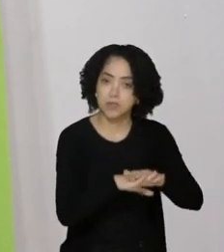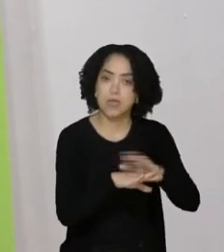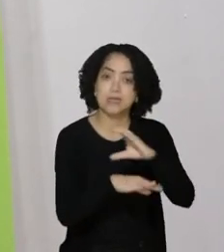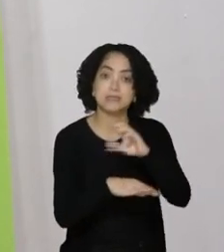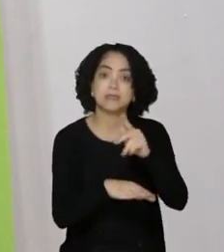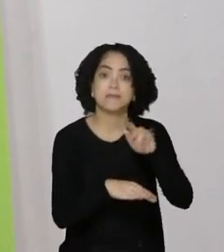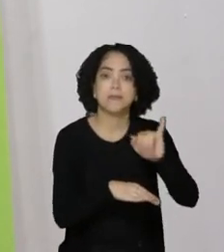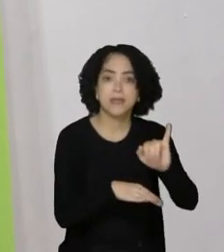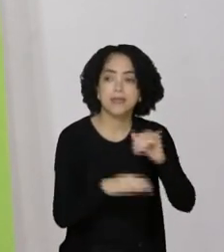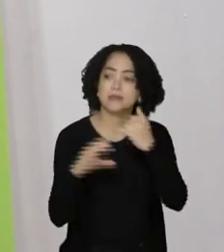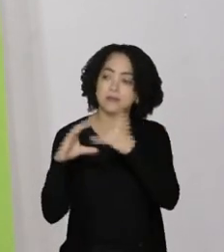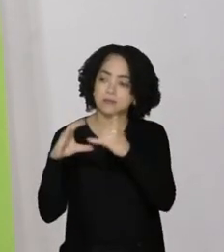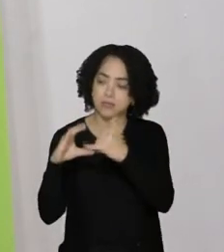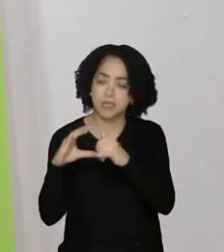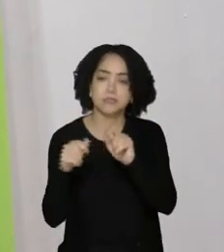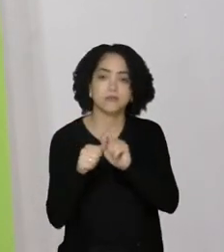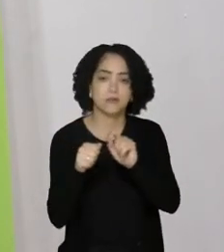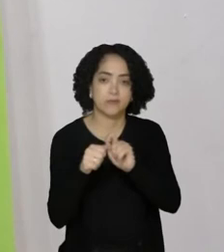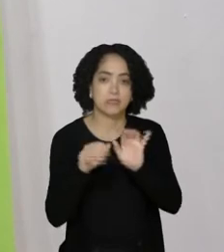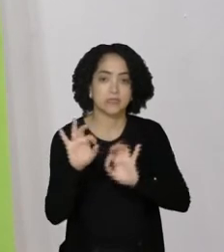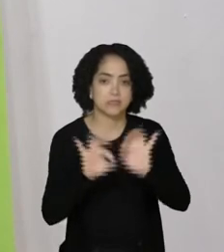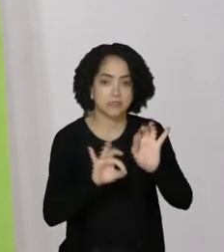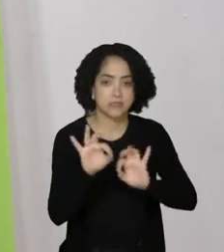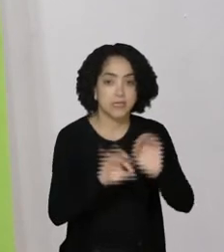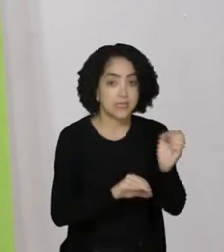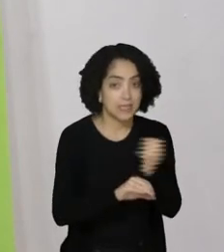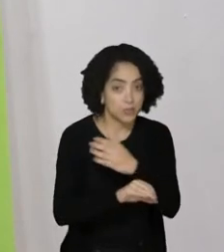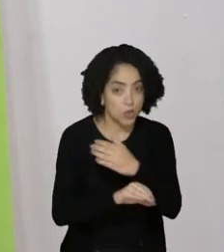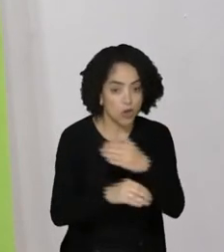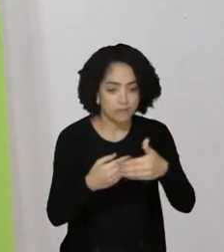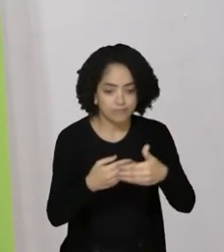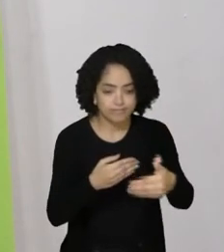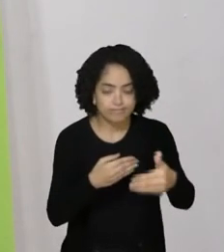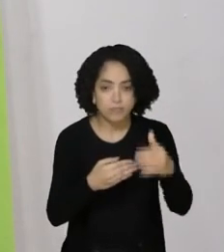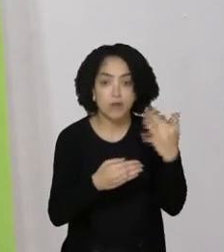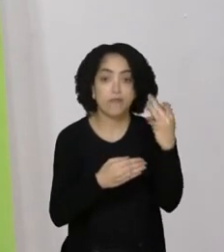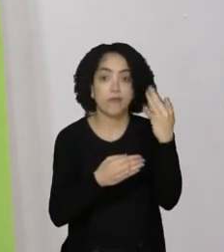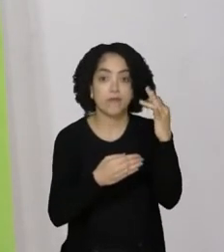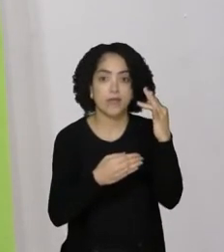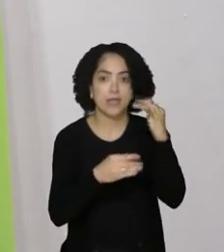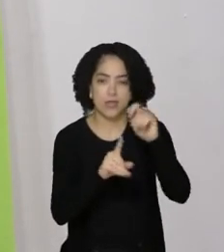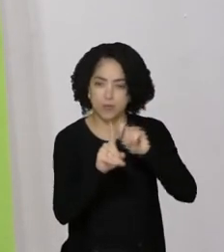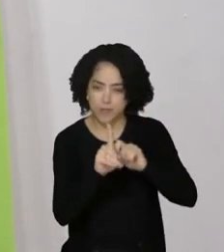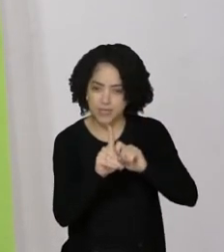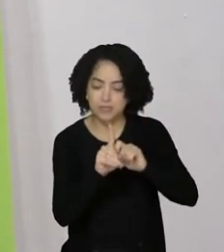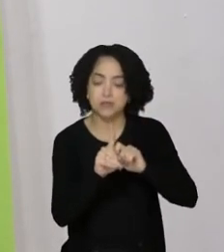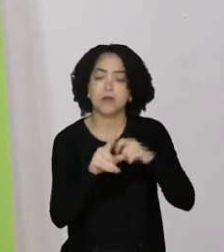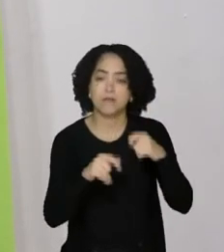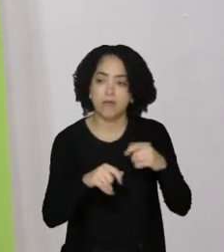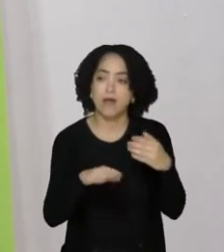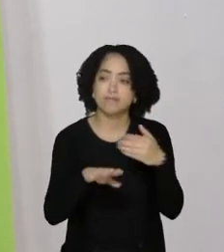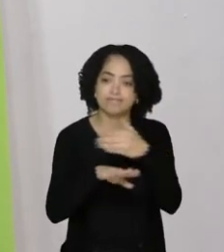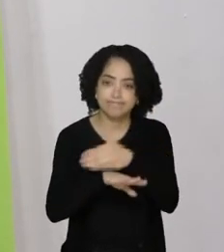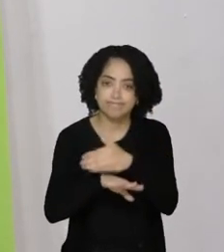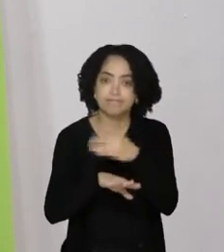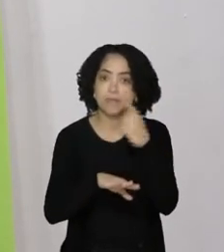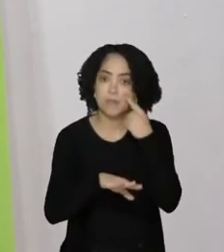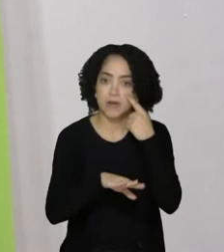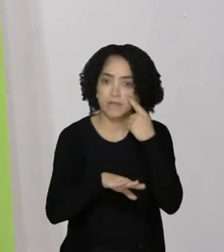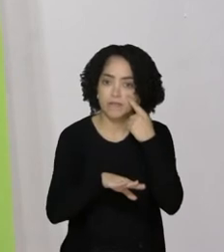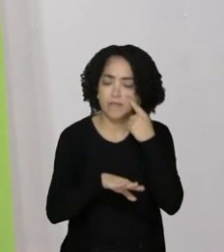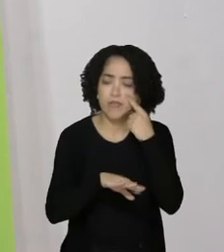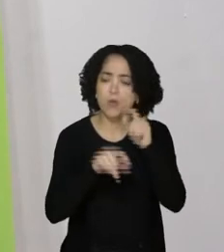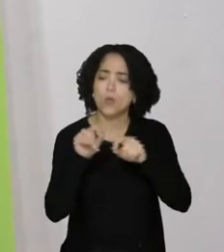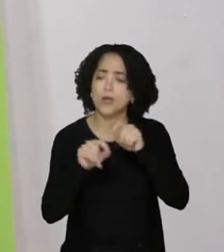da Celesc a nova legislatura a partir de Fevereiro vai fazer a CPI da Celesc para compreender o que